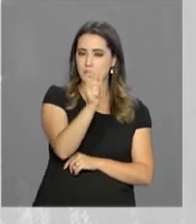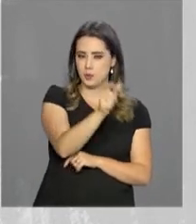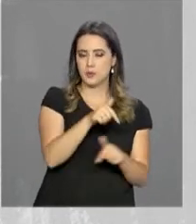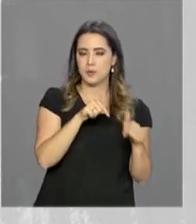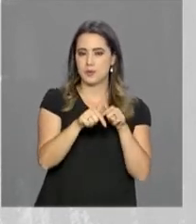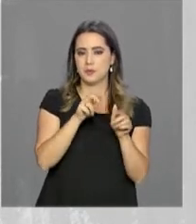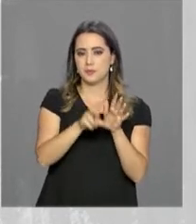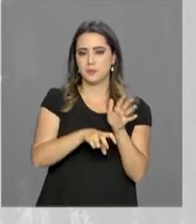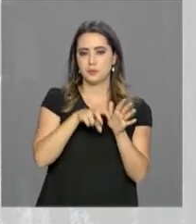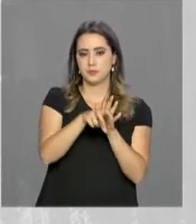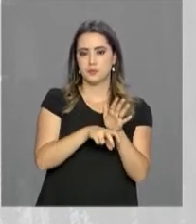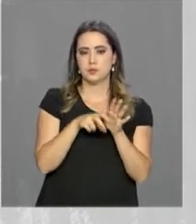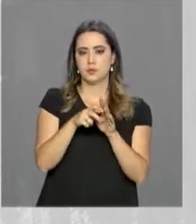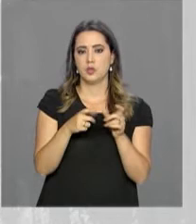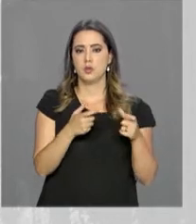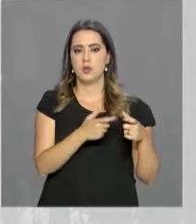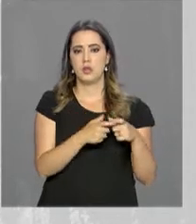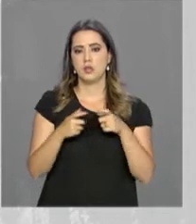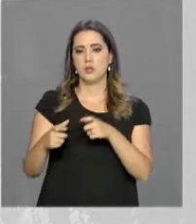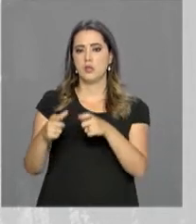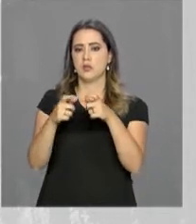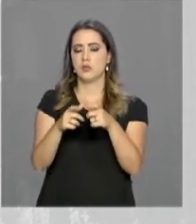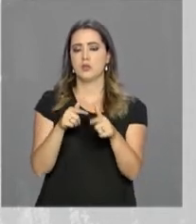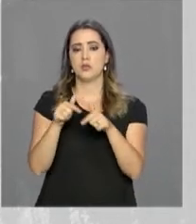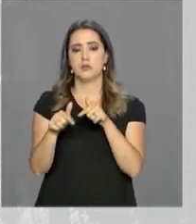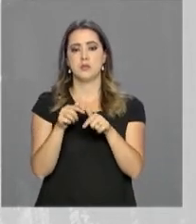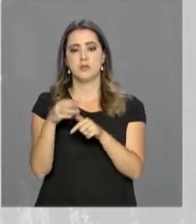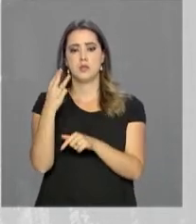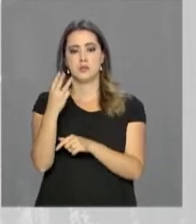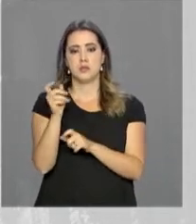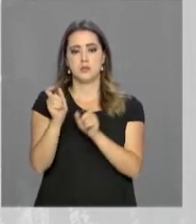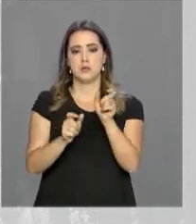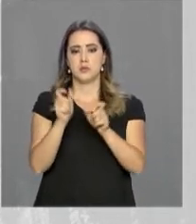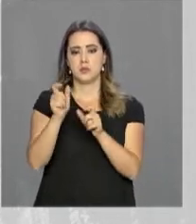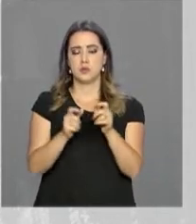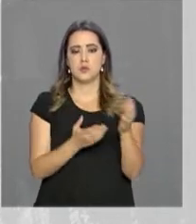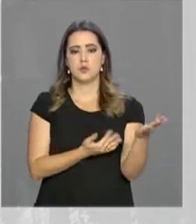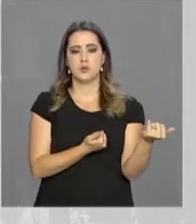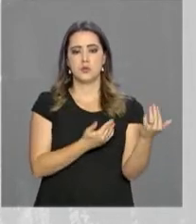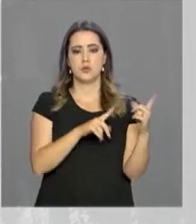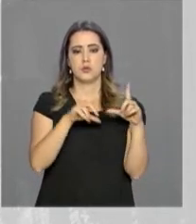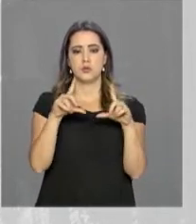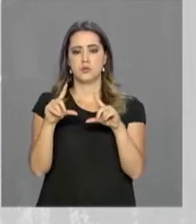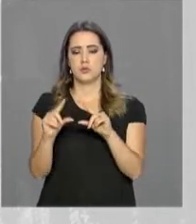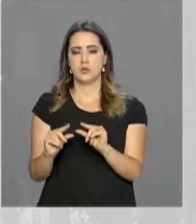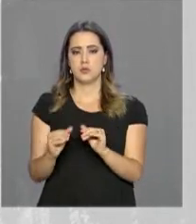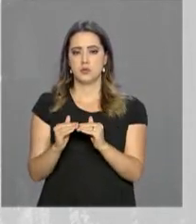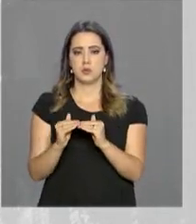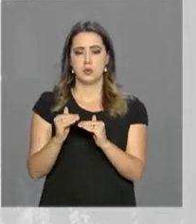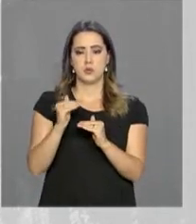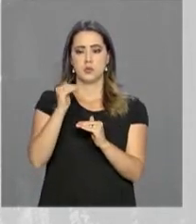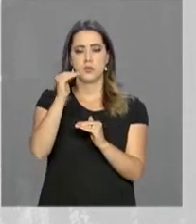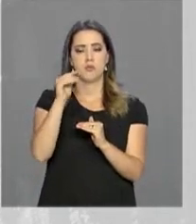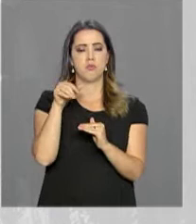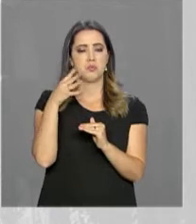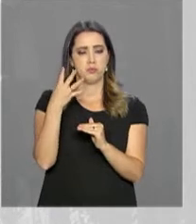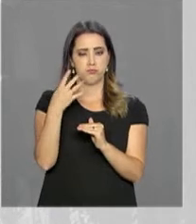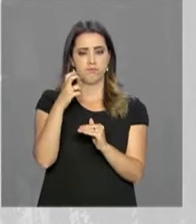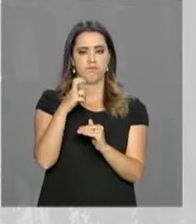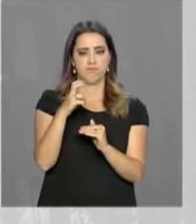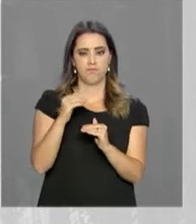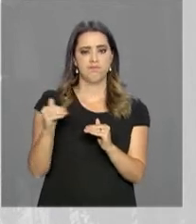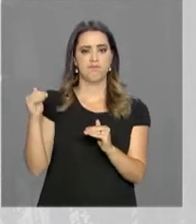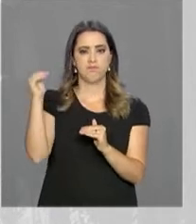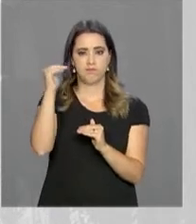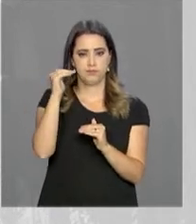emprega aproximadamente três pessoas o número de jovens no campo caiu enquanto de pessoas com mais de 45